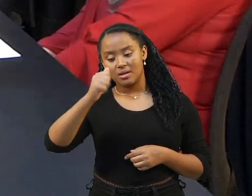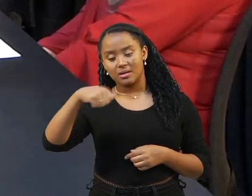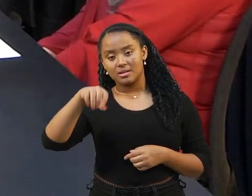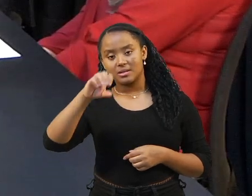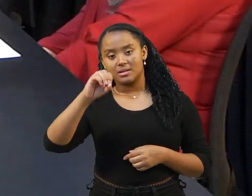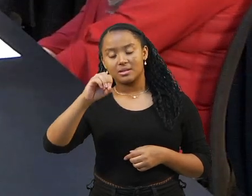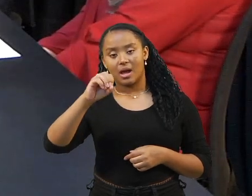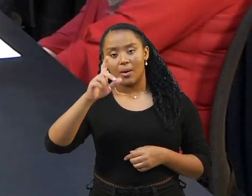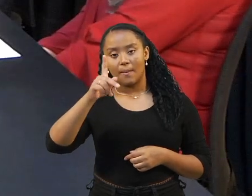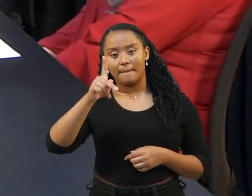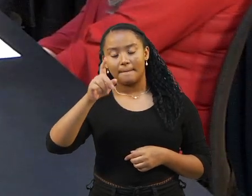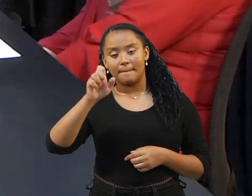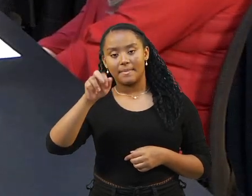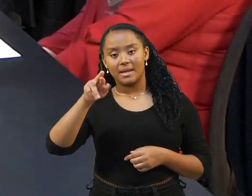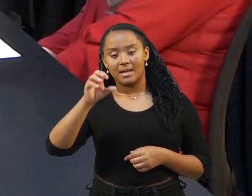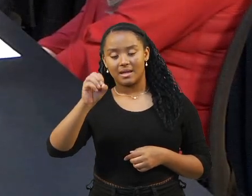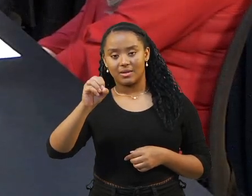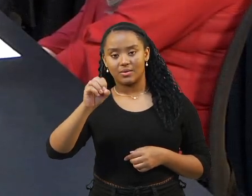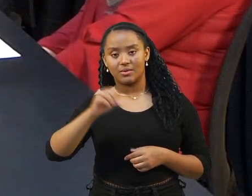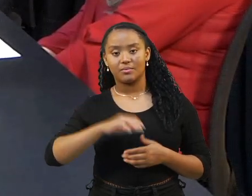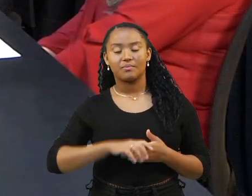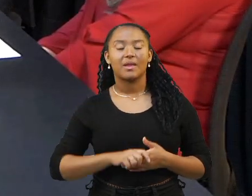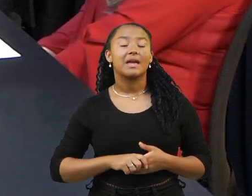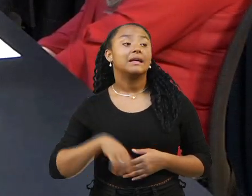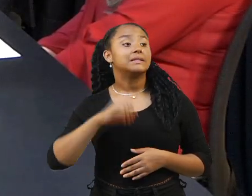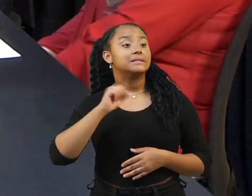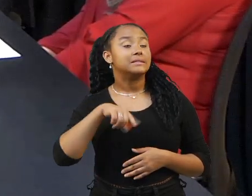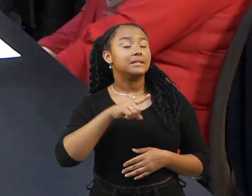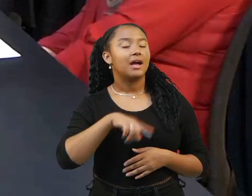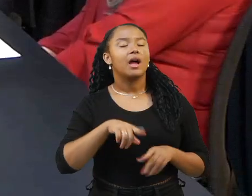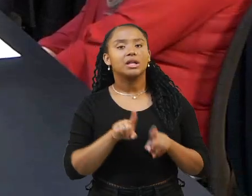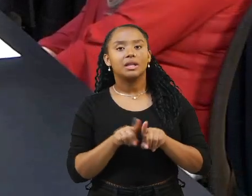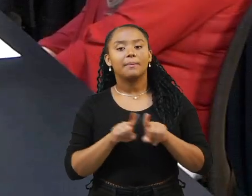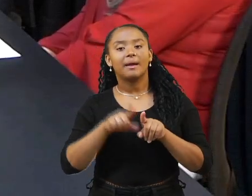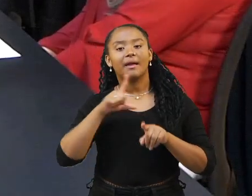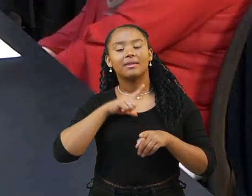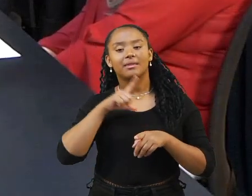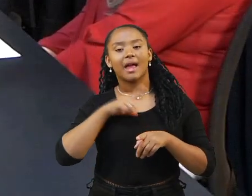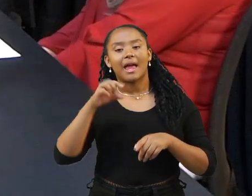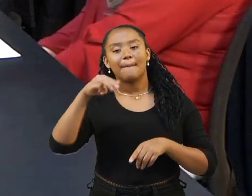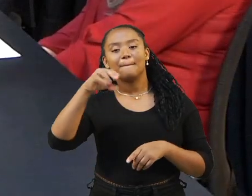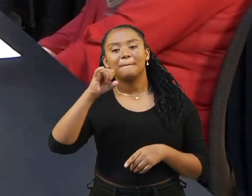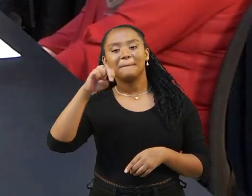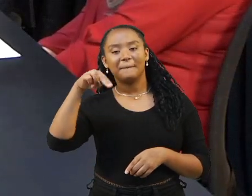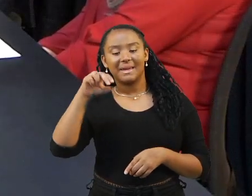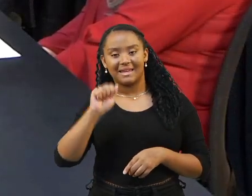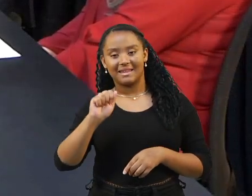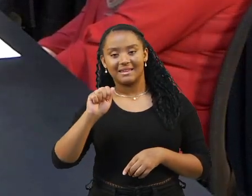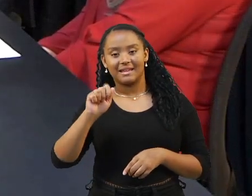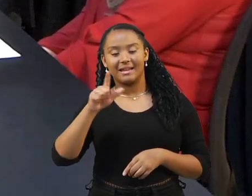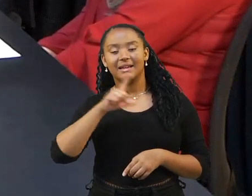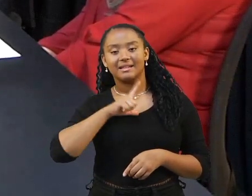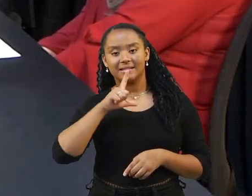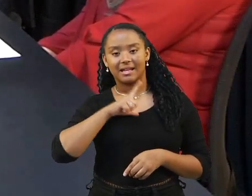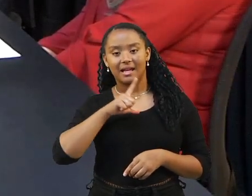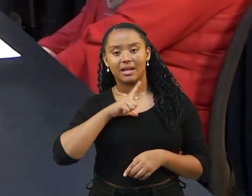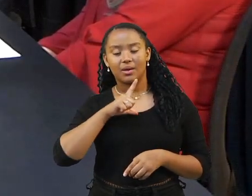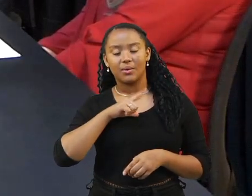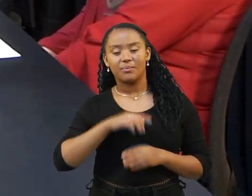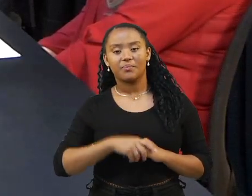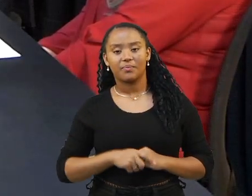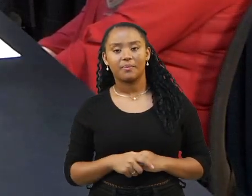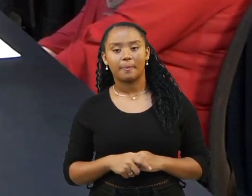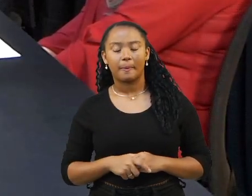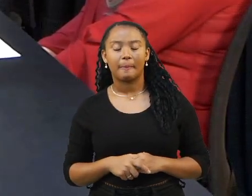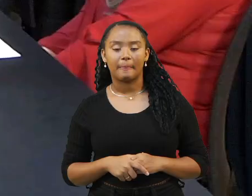ali. Mas acho que ali é a mina. Mina? Mina lá mesmo. Lá goteja água. Na pista